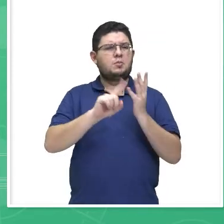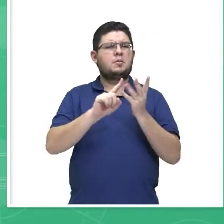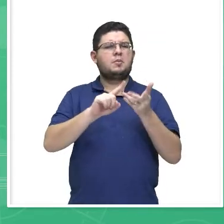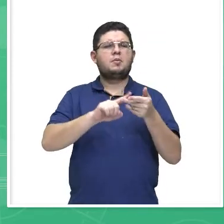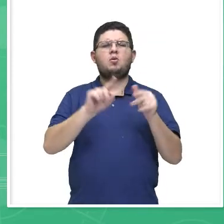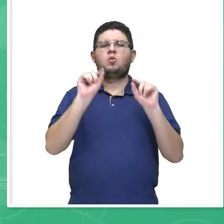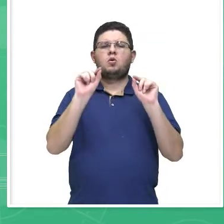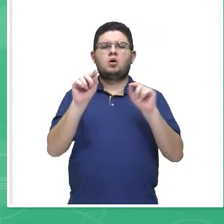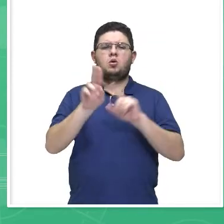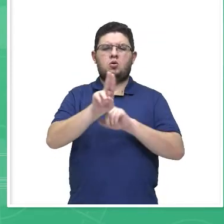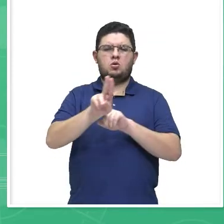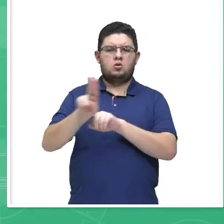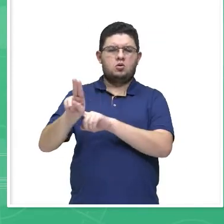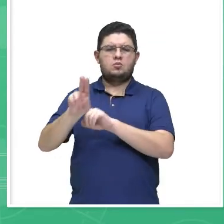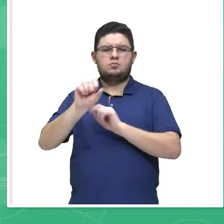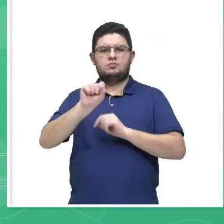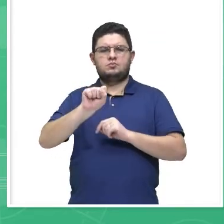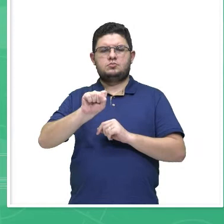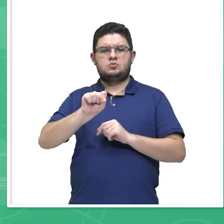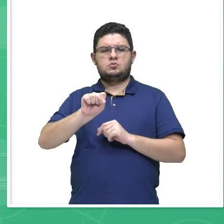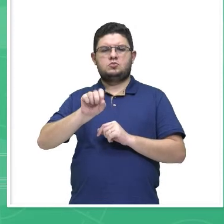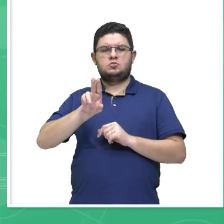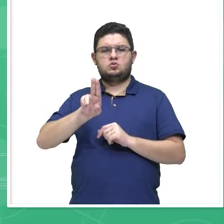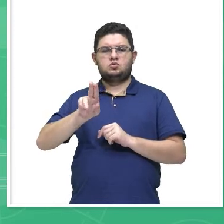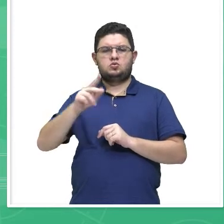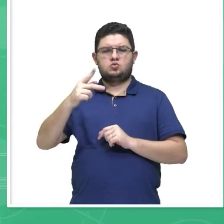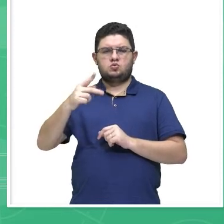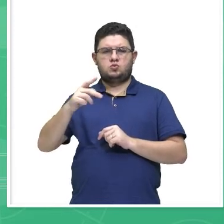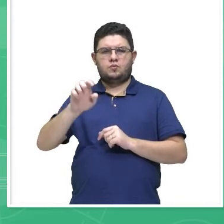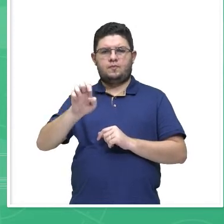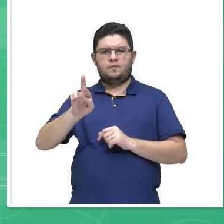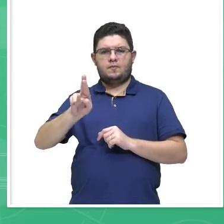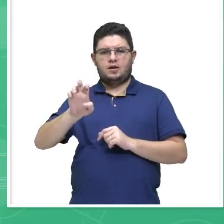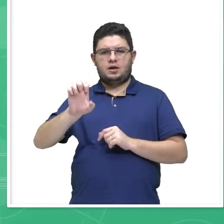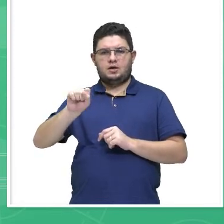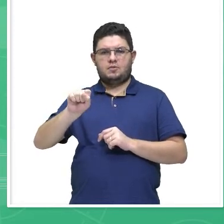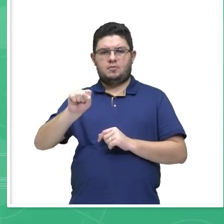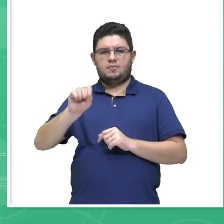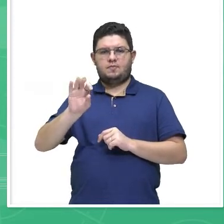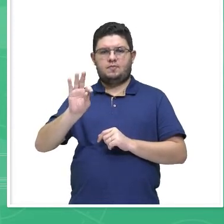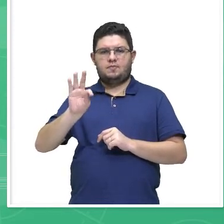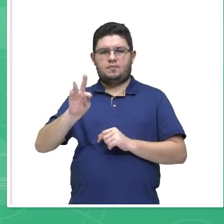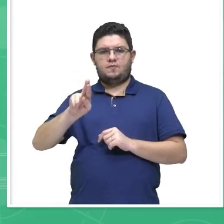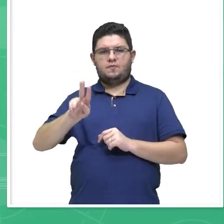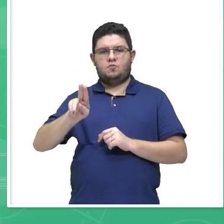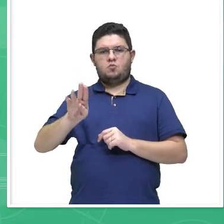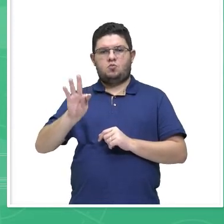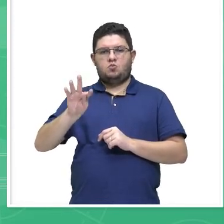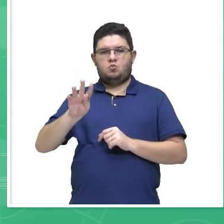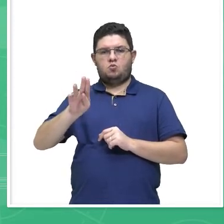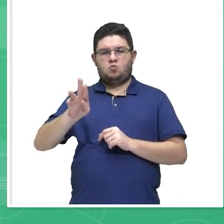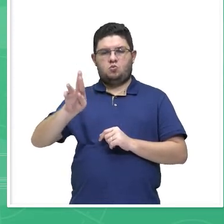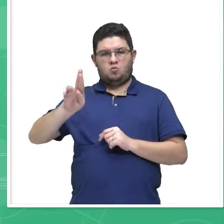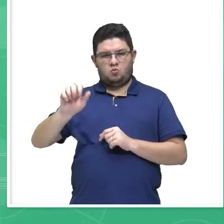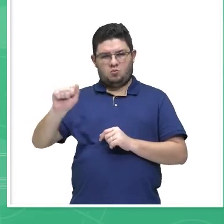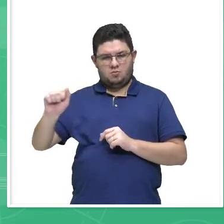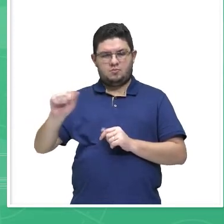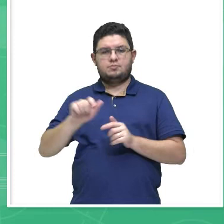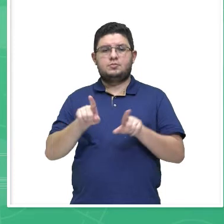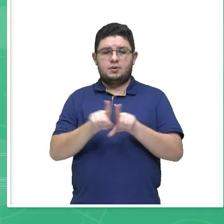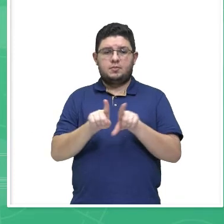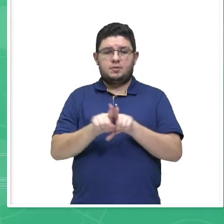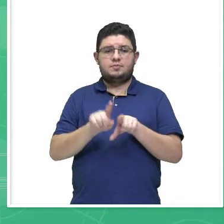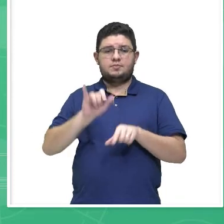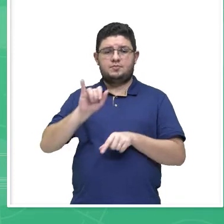de superestrutura, como já vimos, e infraestrutura. Vamos ver aqui na nossa animação para entendermos